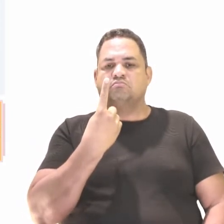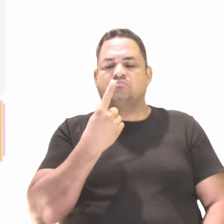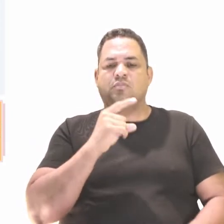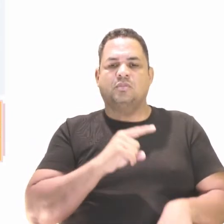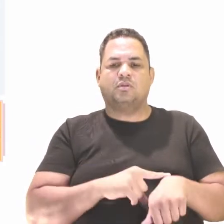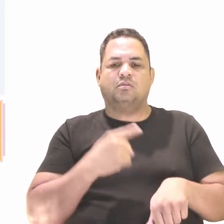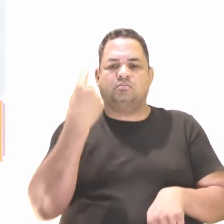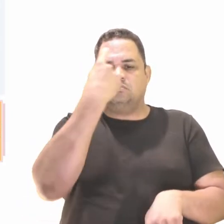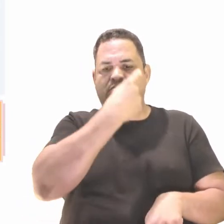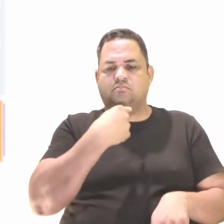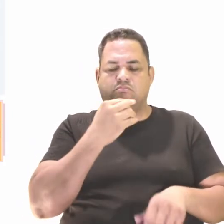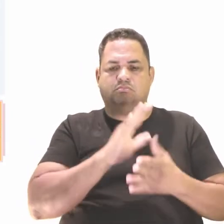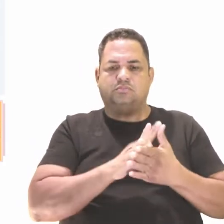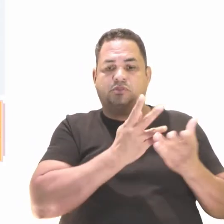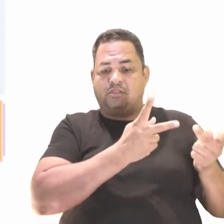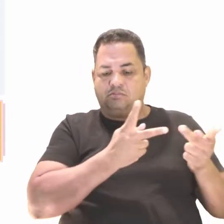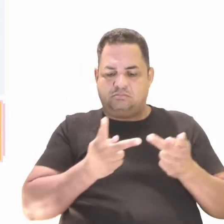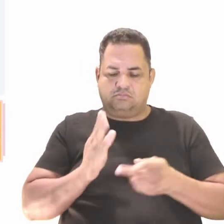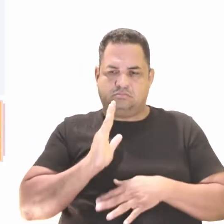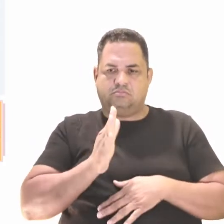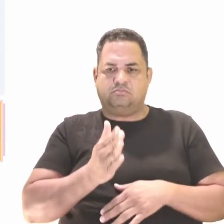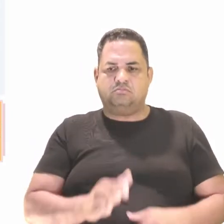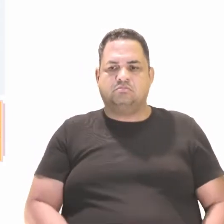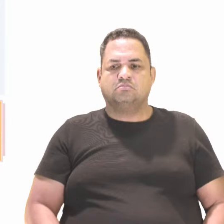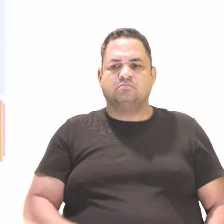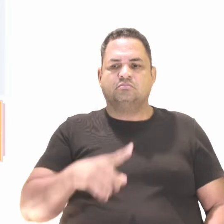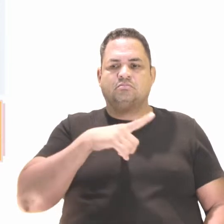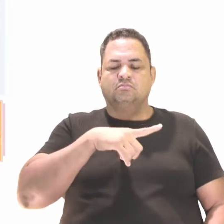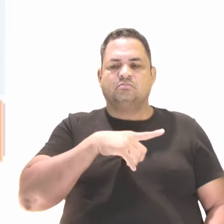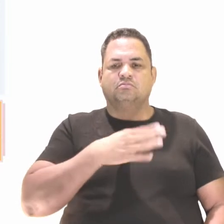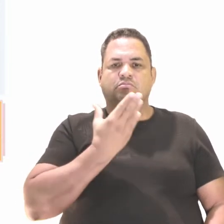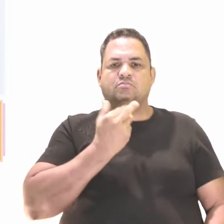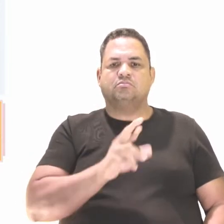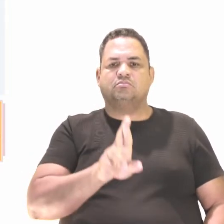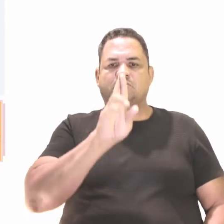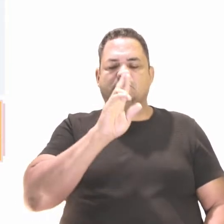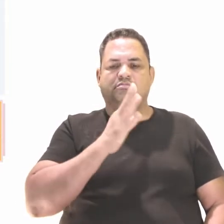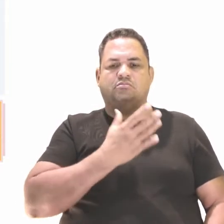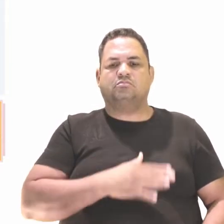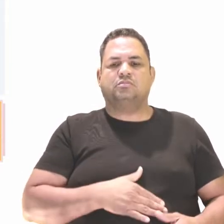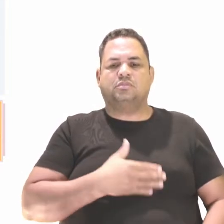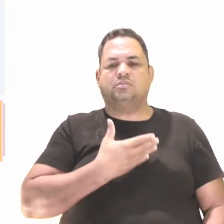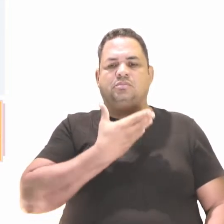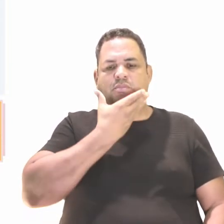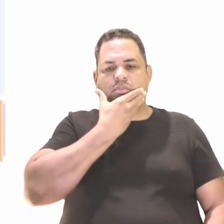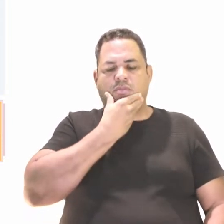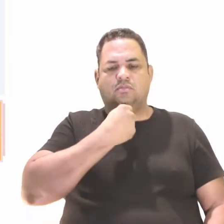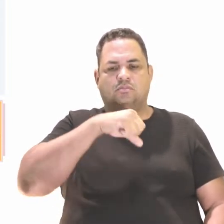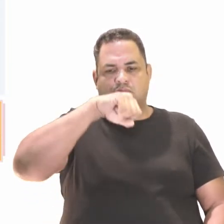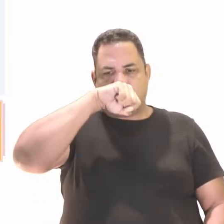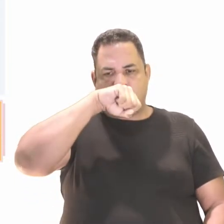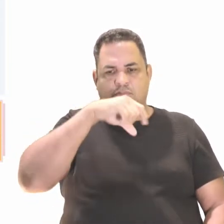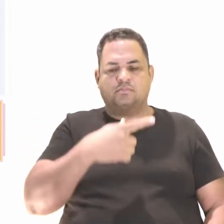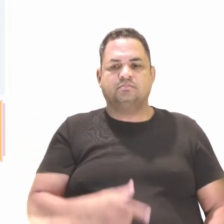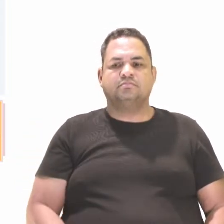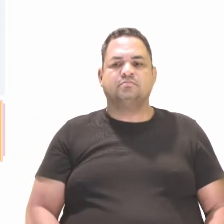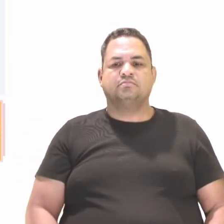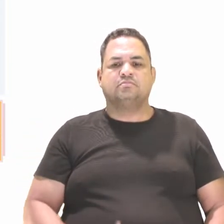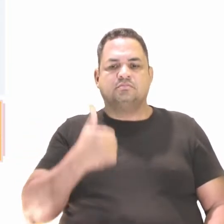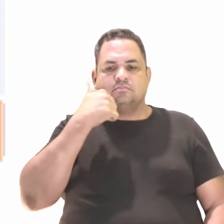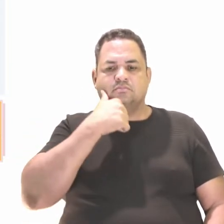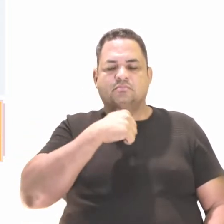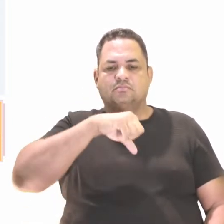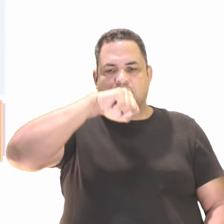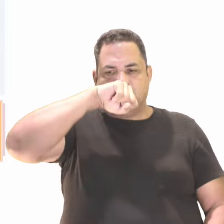alguém já convidou ela para ter esse almoço, que foi a mãe dela, né? Ou ela convidou a mãe. Alguém ainda está convidando